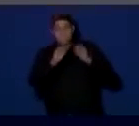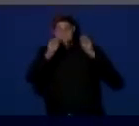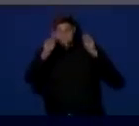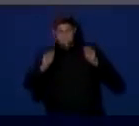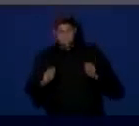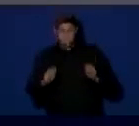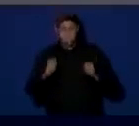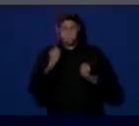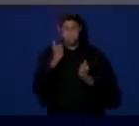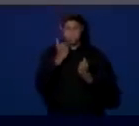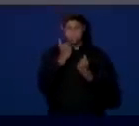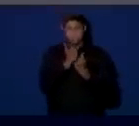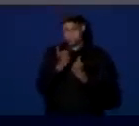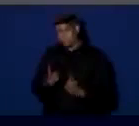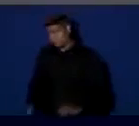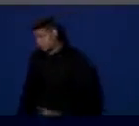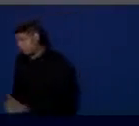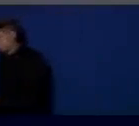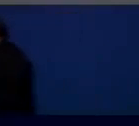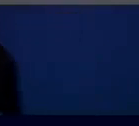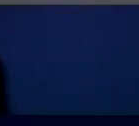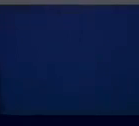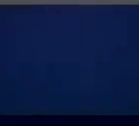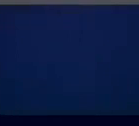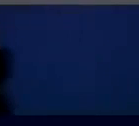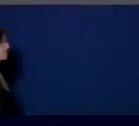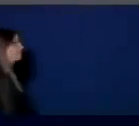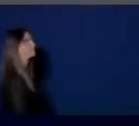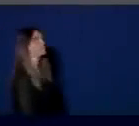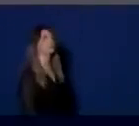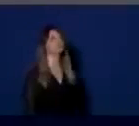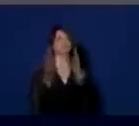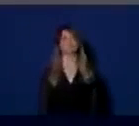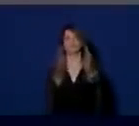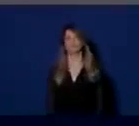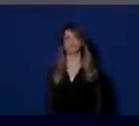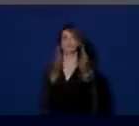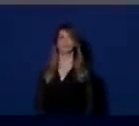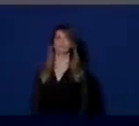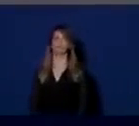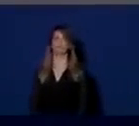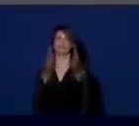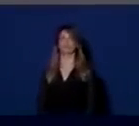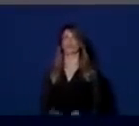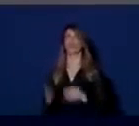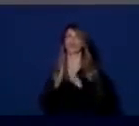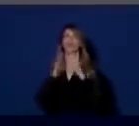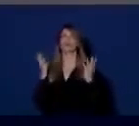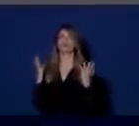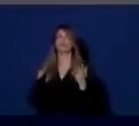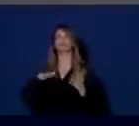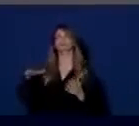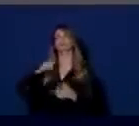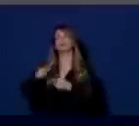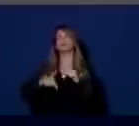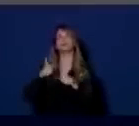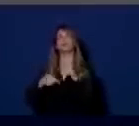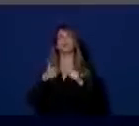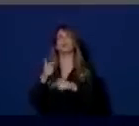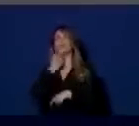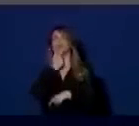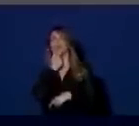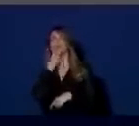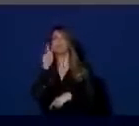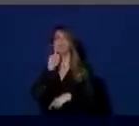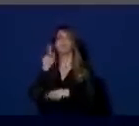Né? Olha o Brexit e o Trump. Acaba com a imigração, né? E aí o que acontece com o mercado de trabalho? Nenhum inglês, nenhum americano